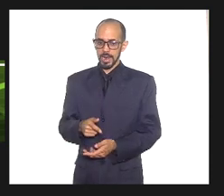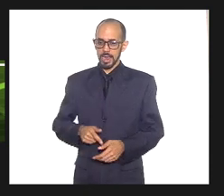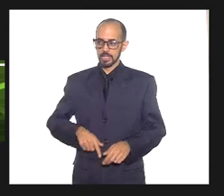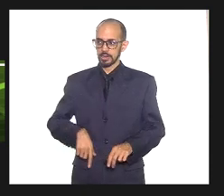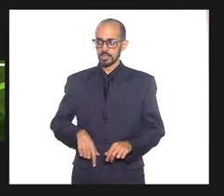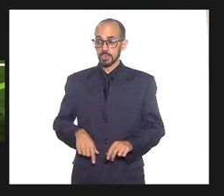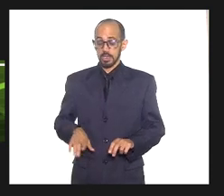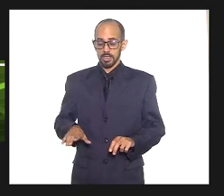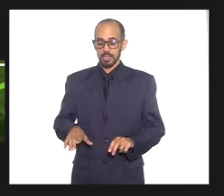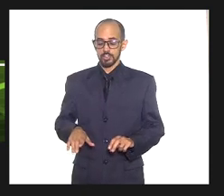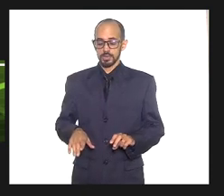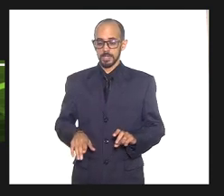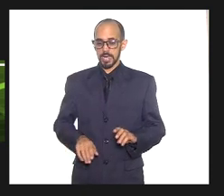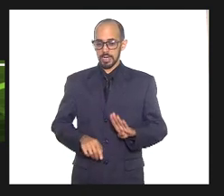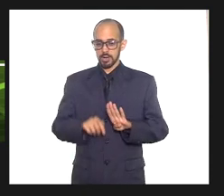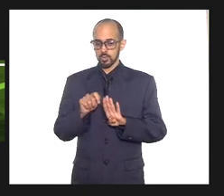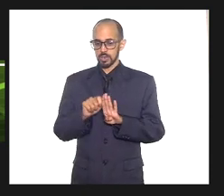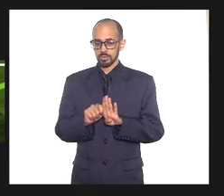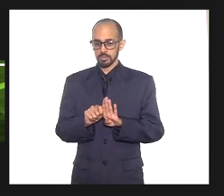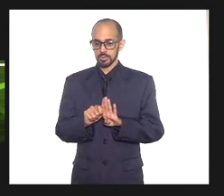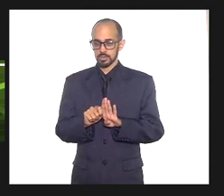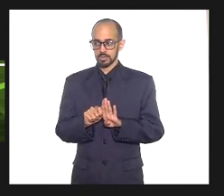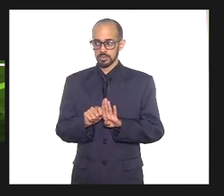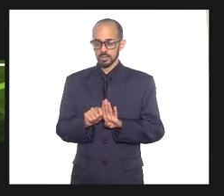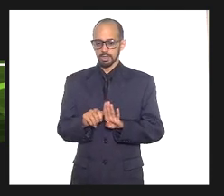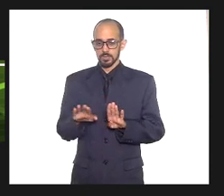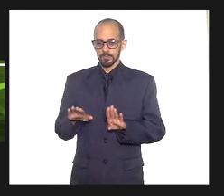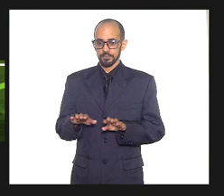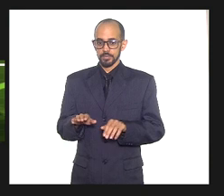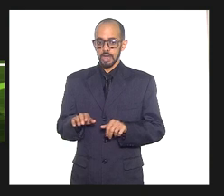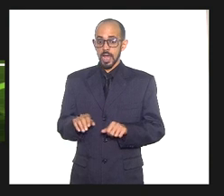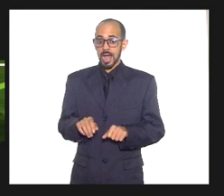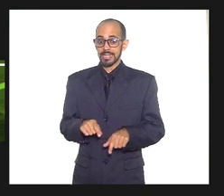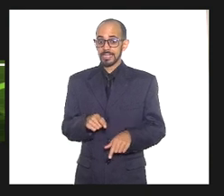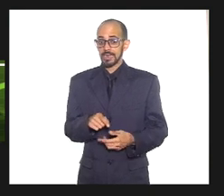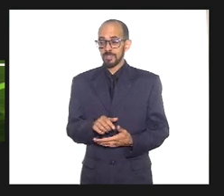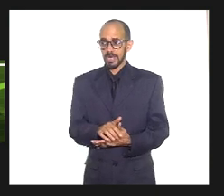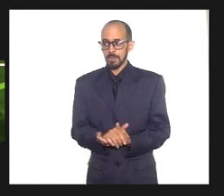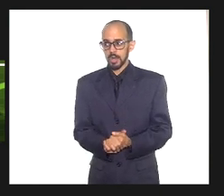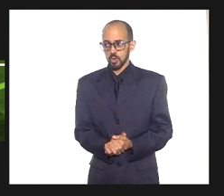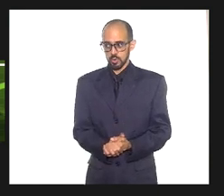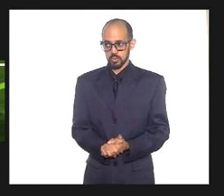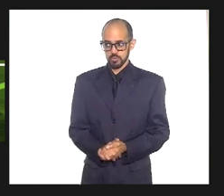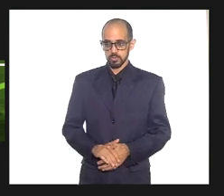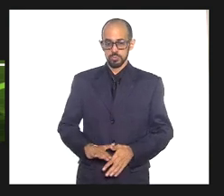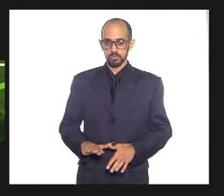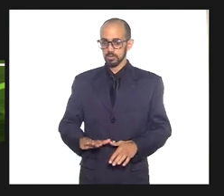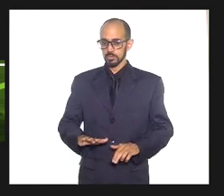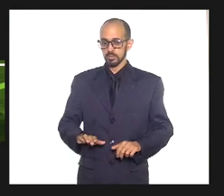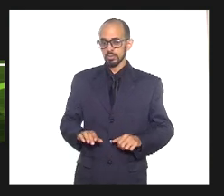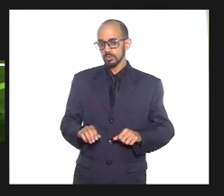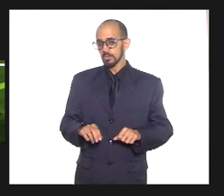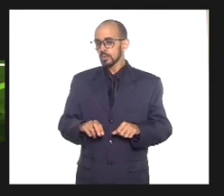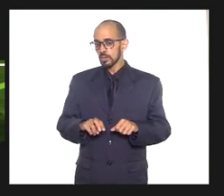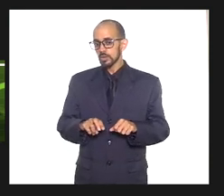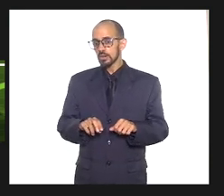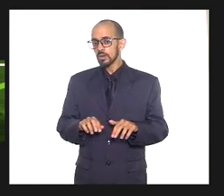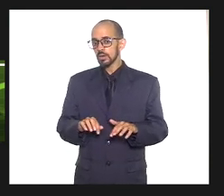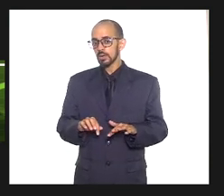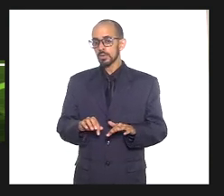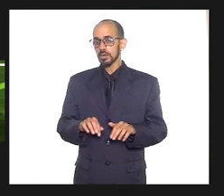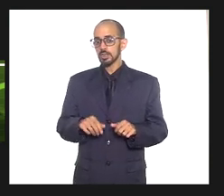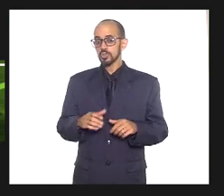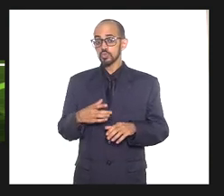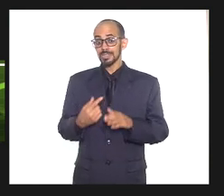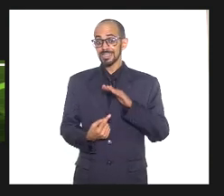desse primeiro quadrimestre. Aqui, esses que estão em roxo são parcelamentos, tá? Isso aqui em cima é o